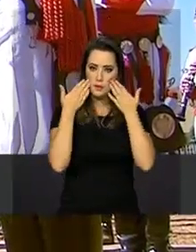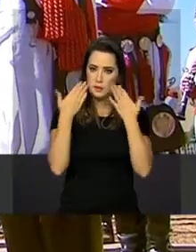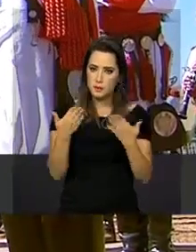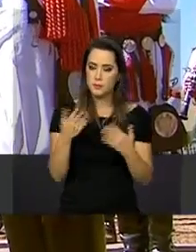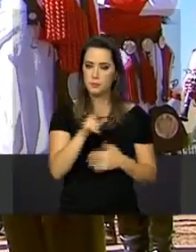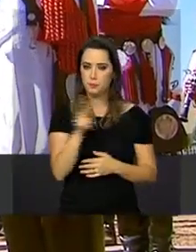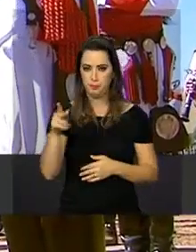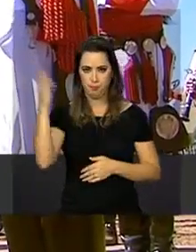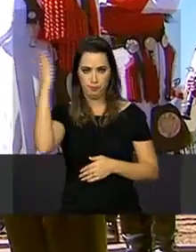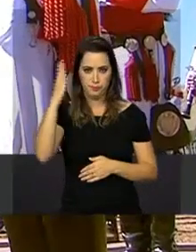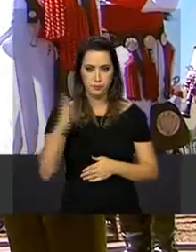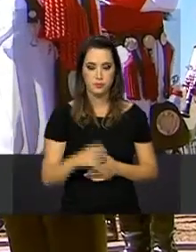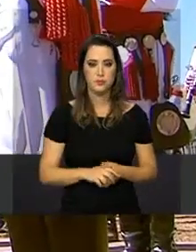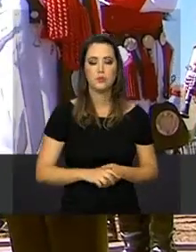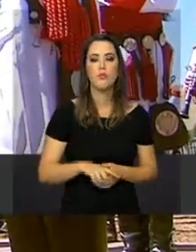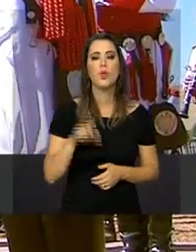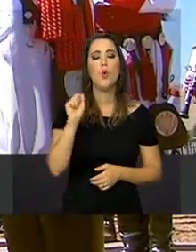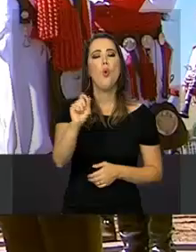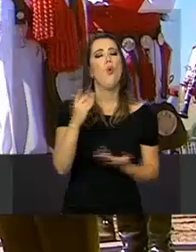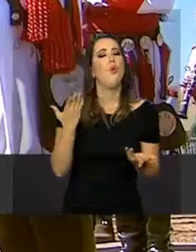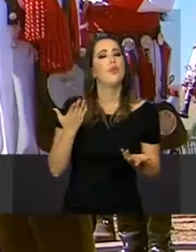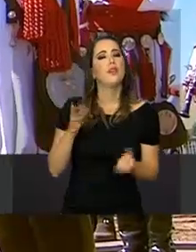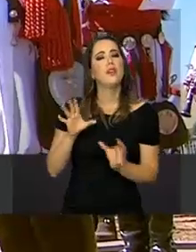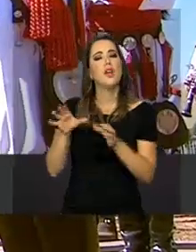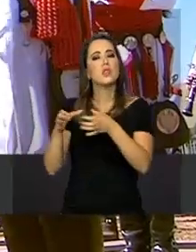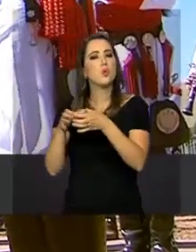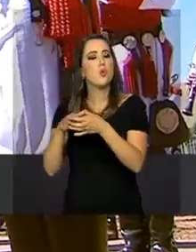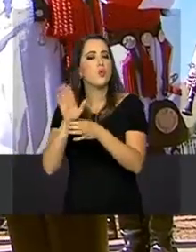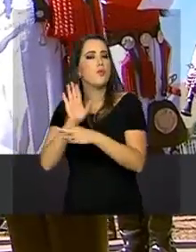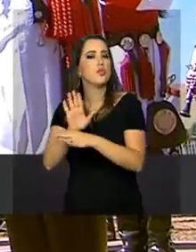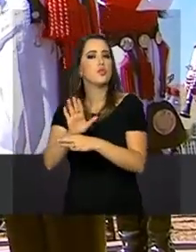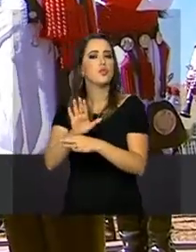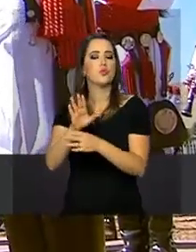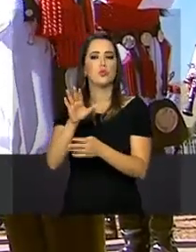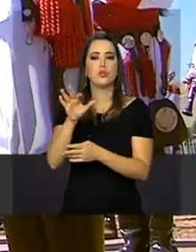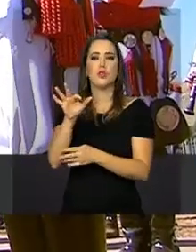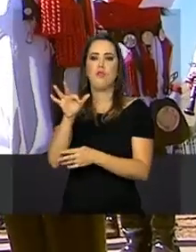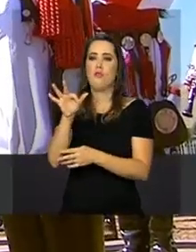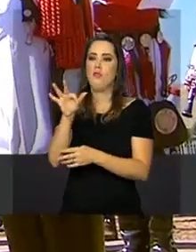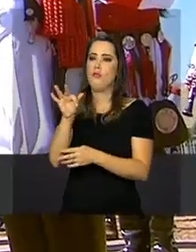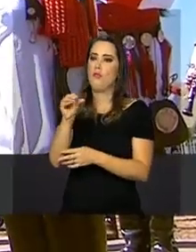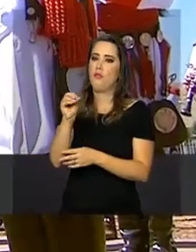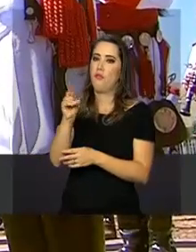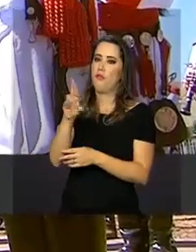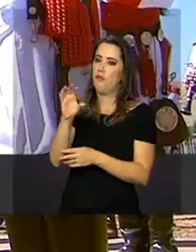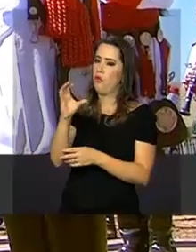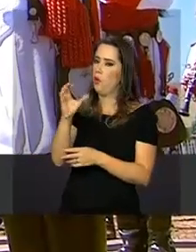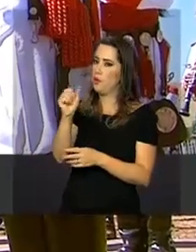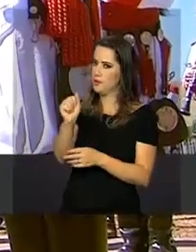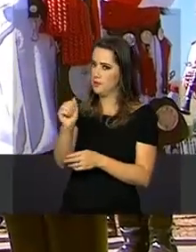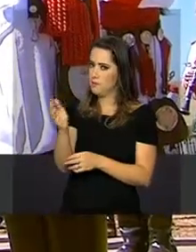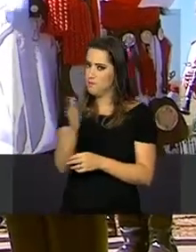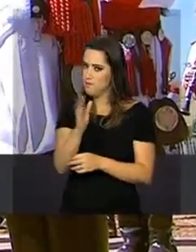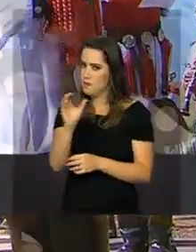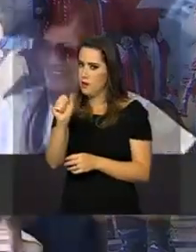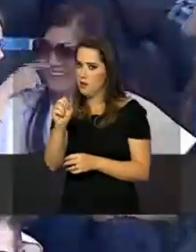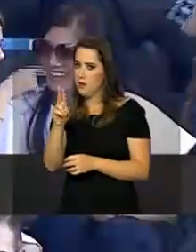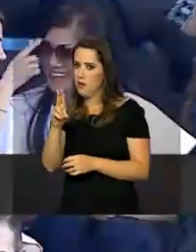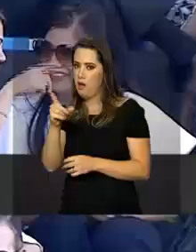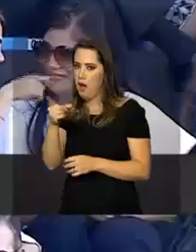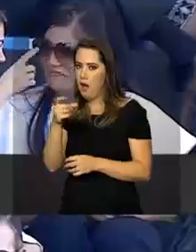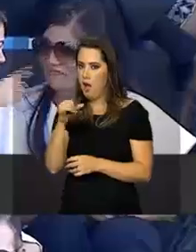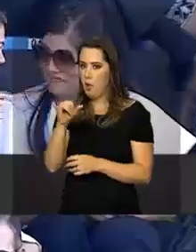forças auxiliares, coronel, seriam o quê? SAMU? As forças auxiliares são as polícias